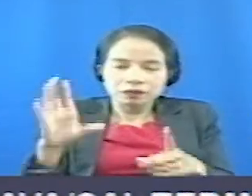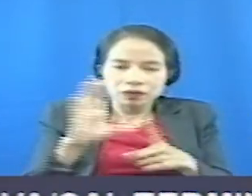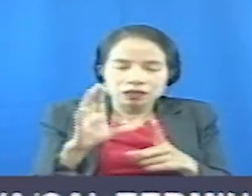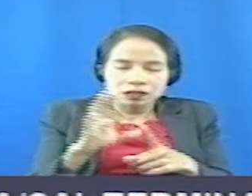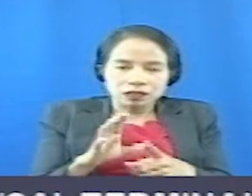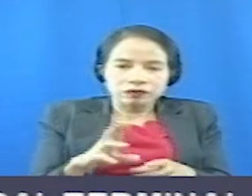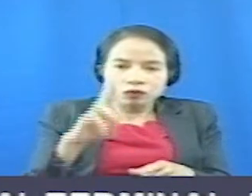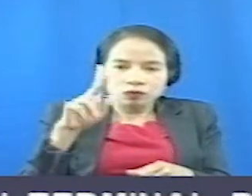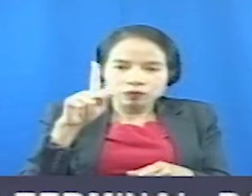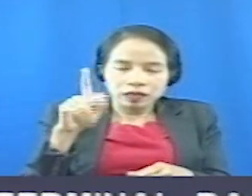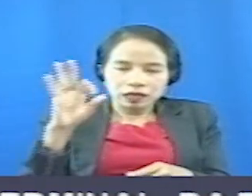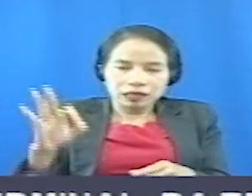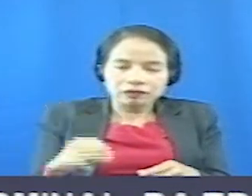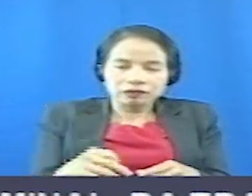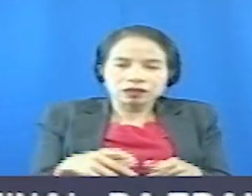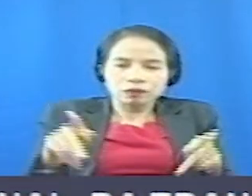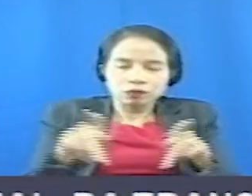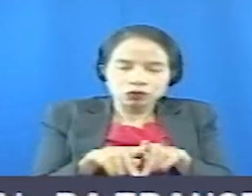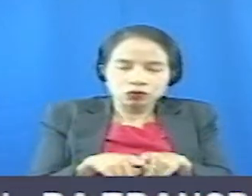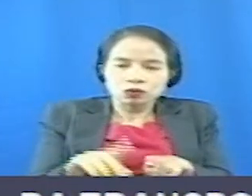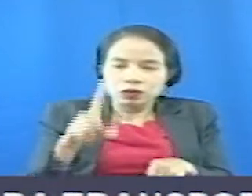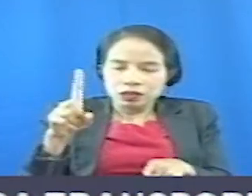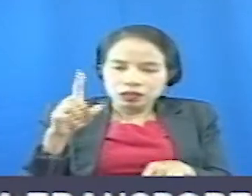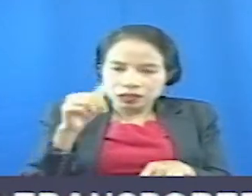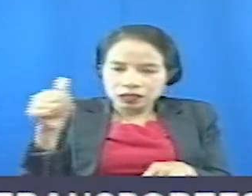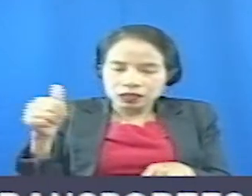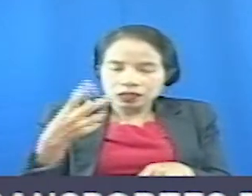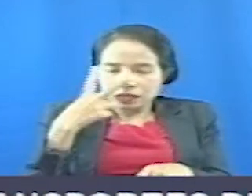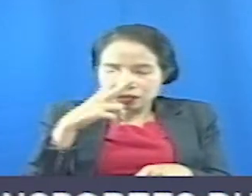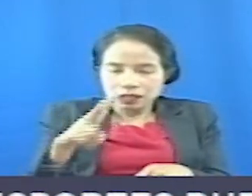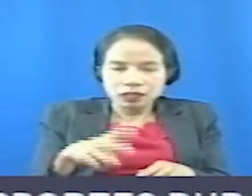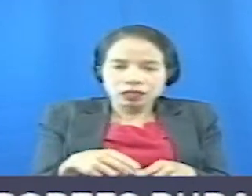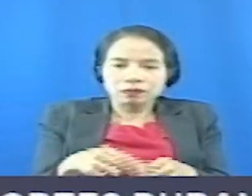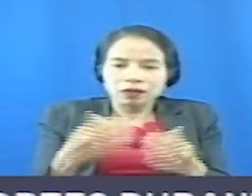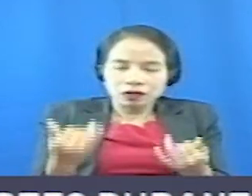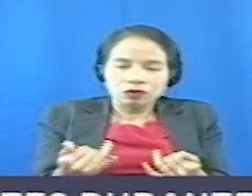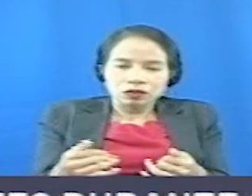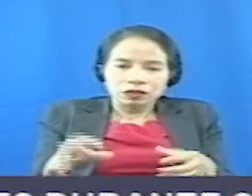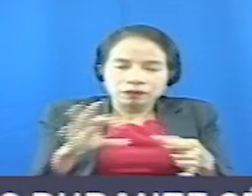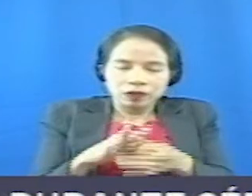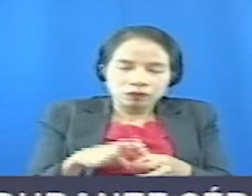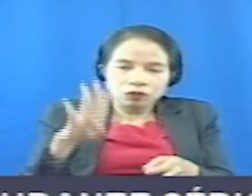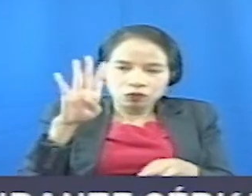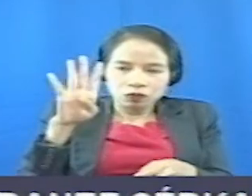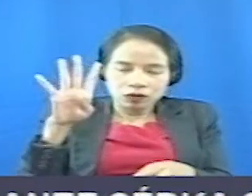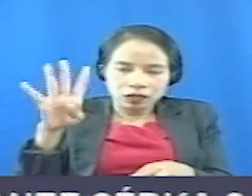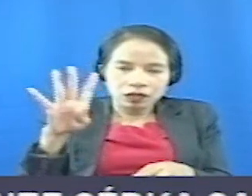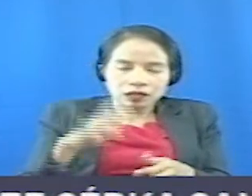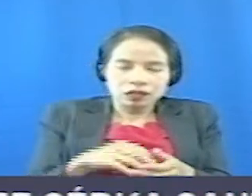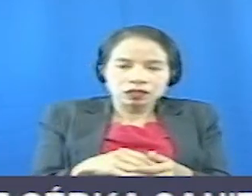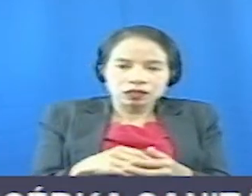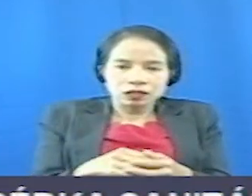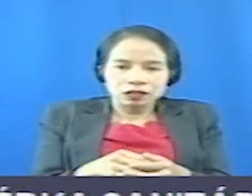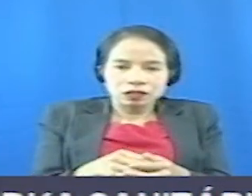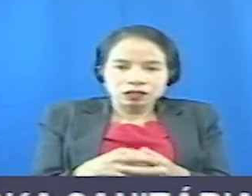ya nebe kada posto observasaun ambil hatete dan ami agora destakon membrus 9 hat ya nebe agora dadauk ma ambil